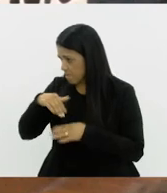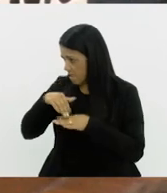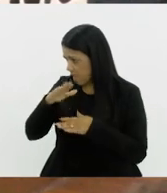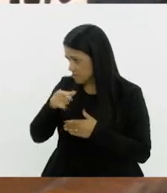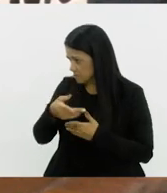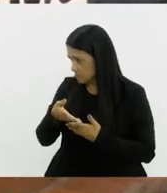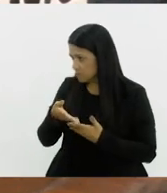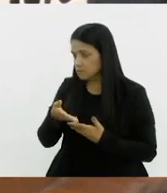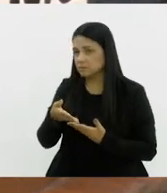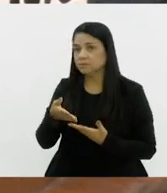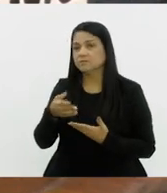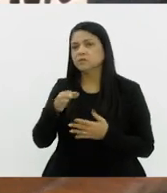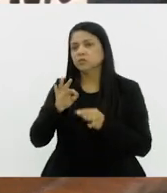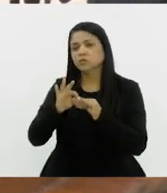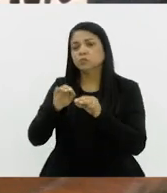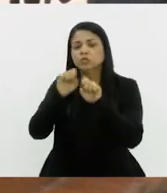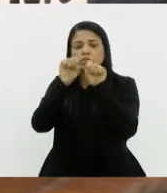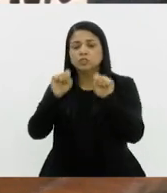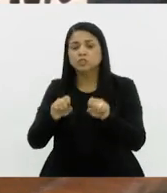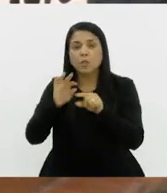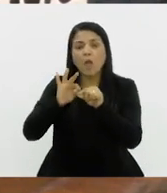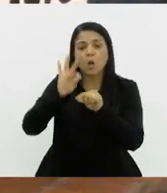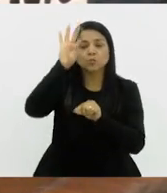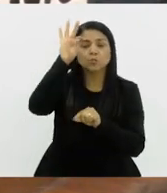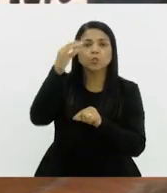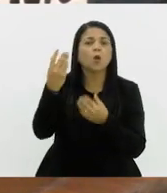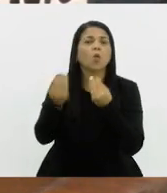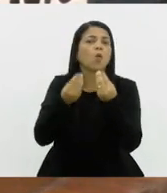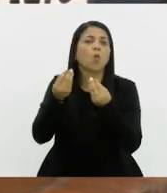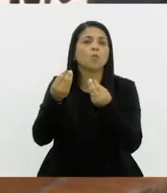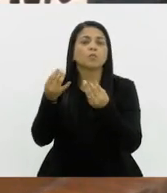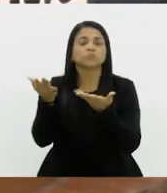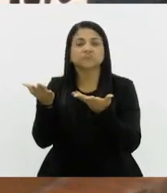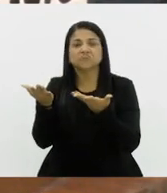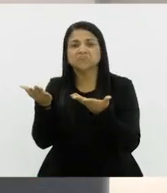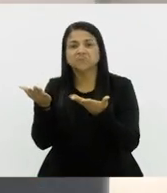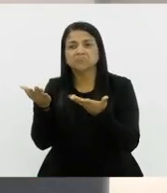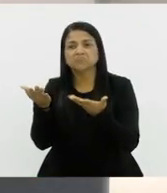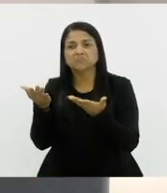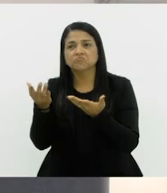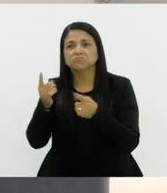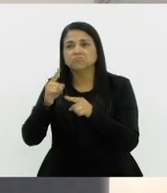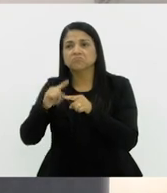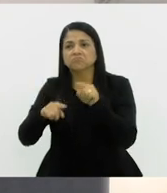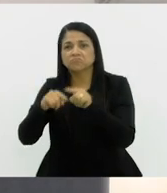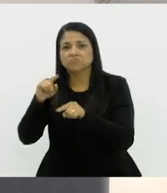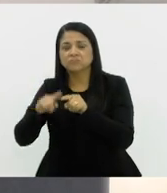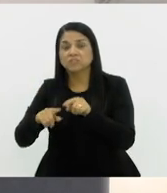que aproximadamente, uma altura? Que instrumento que eles usam?